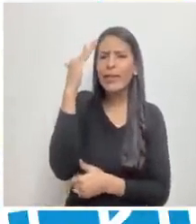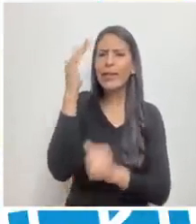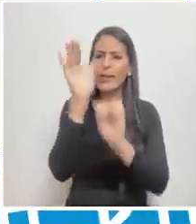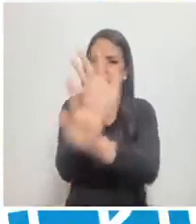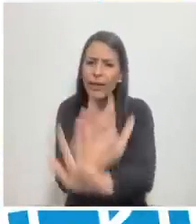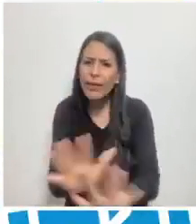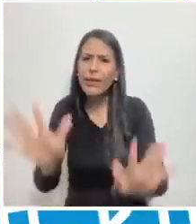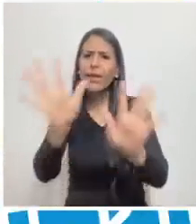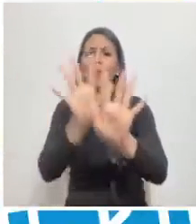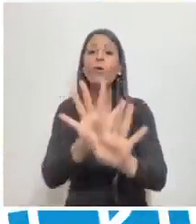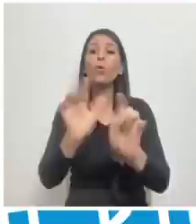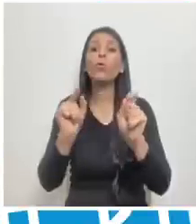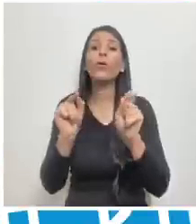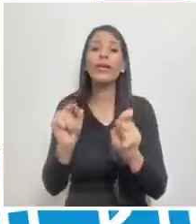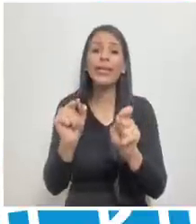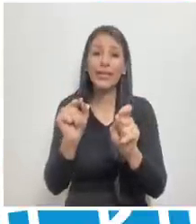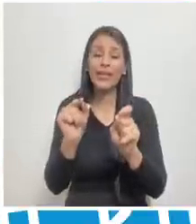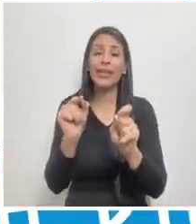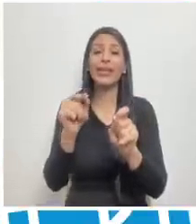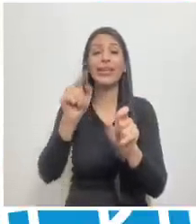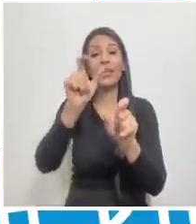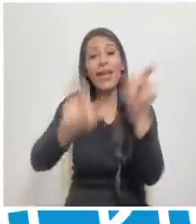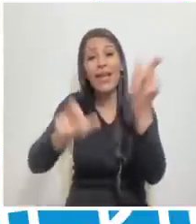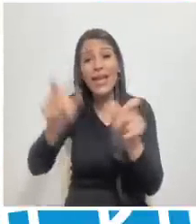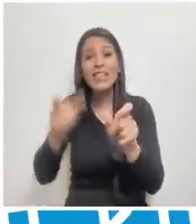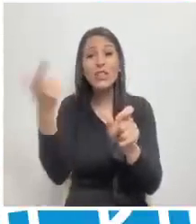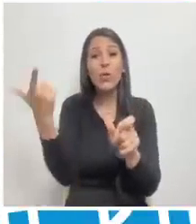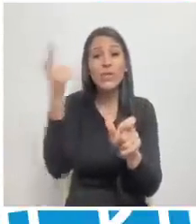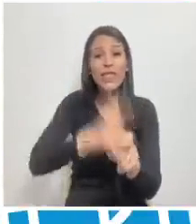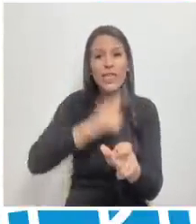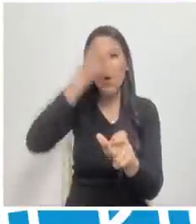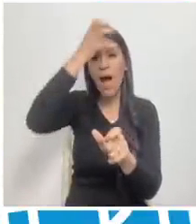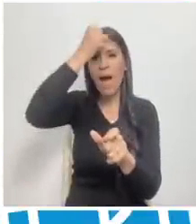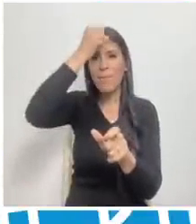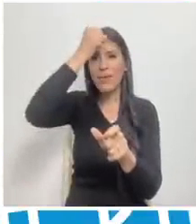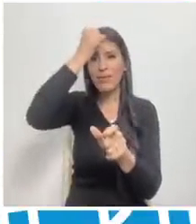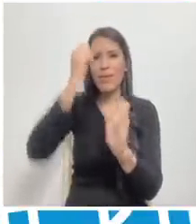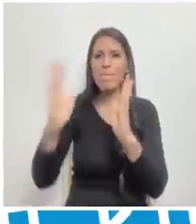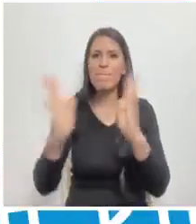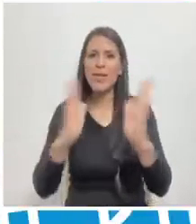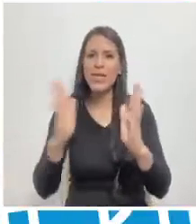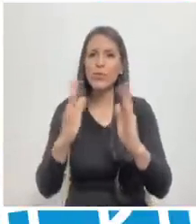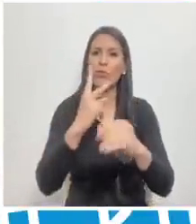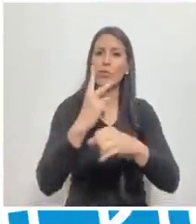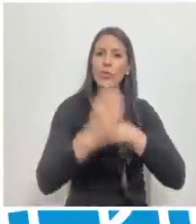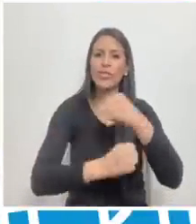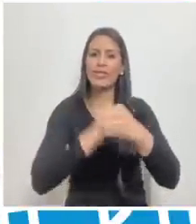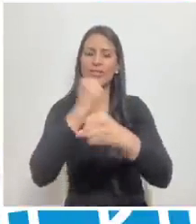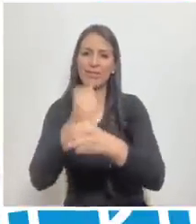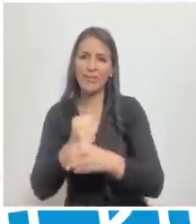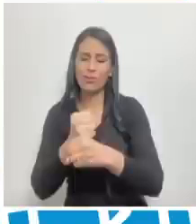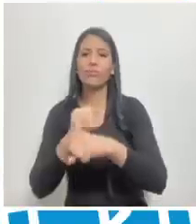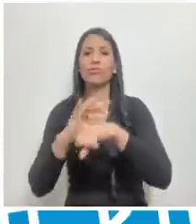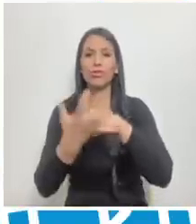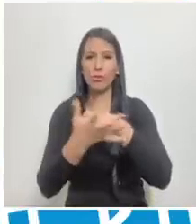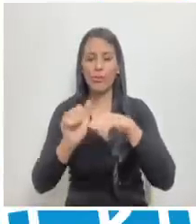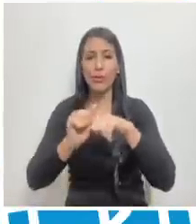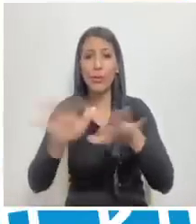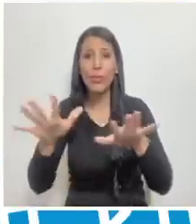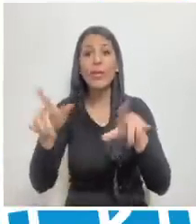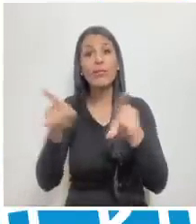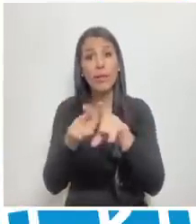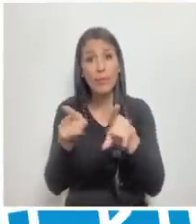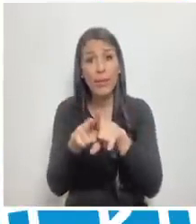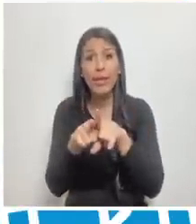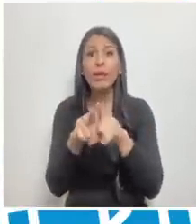trabalhado e aprendido durante esses 2 anos de pandemia e o que nós precisamos investir, né, e com que